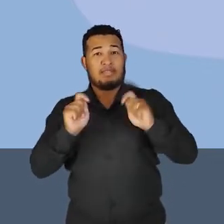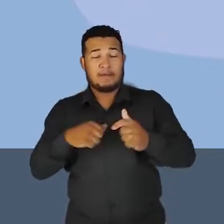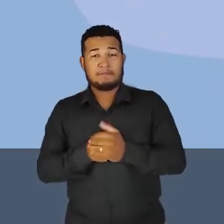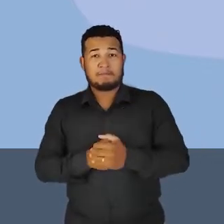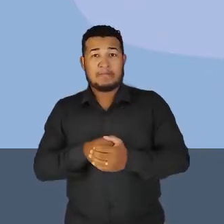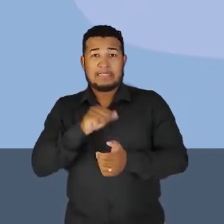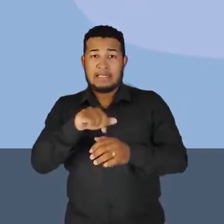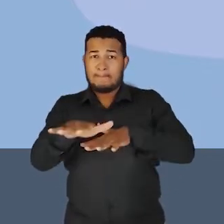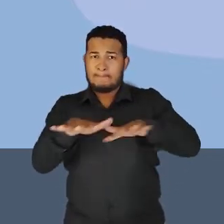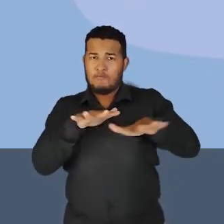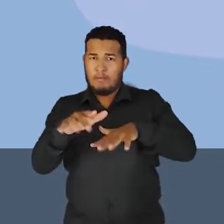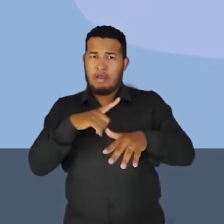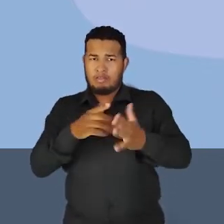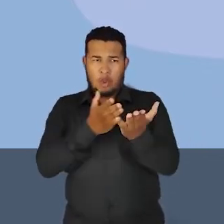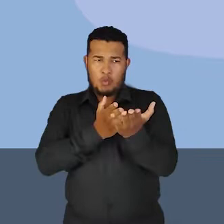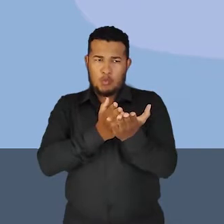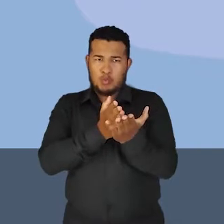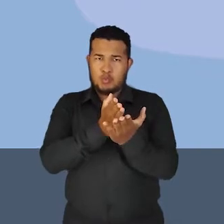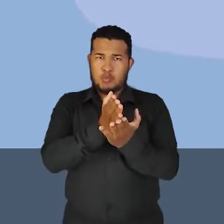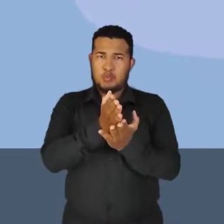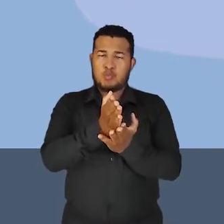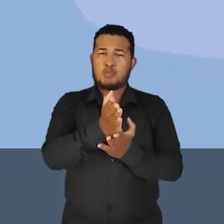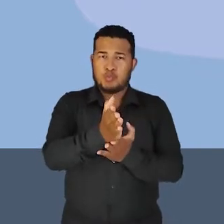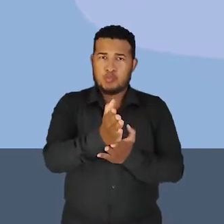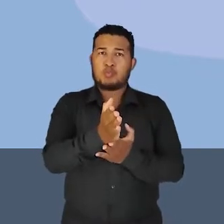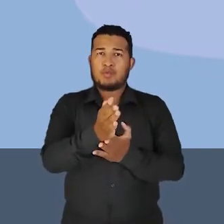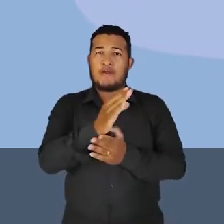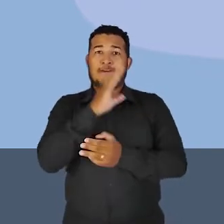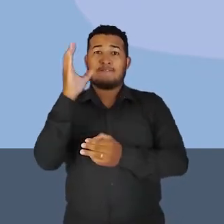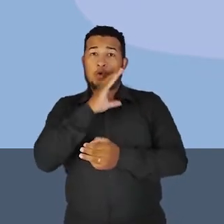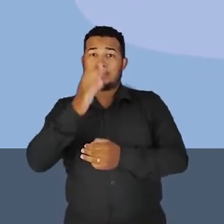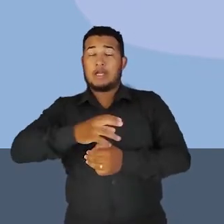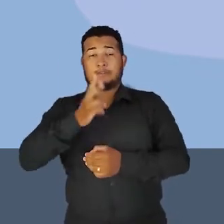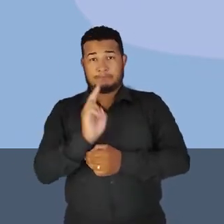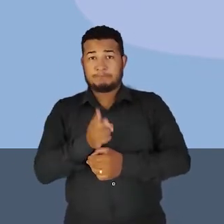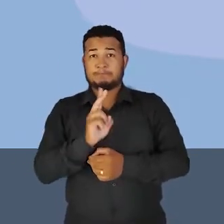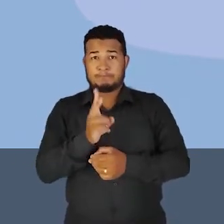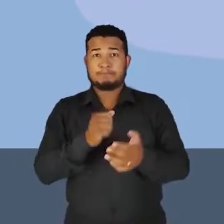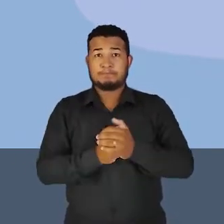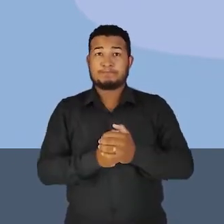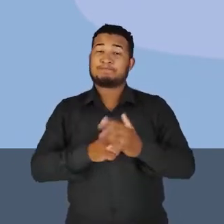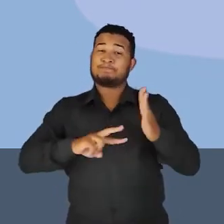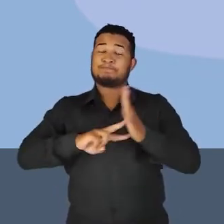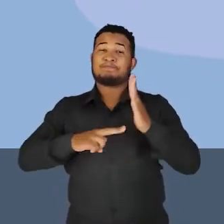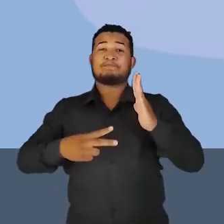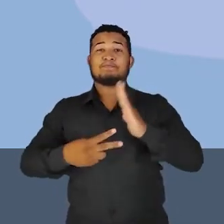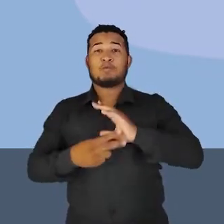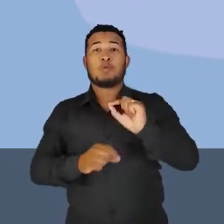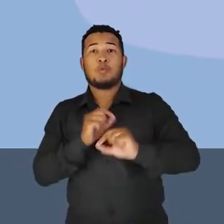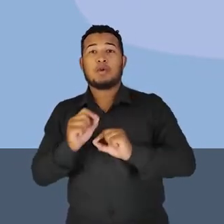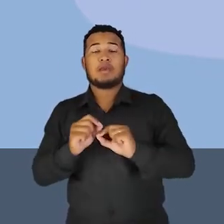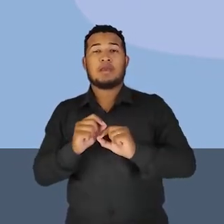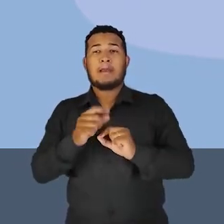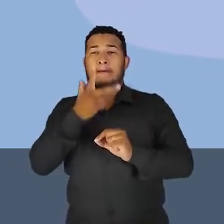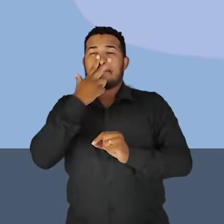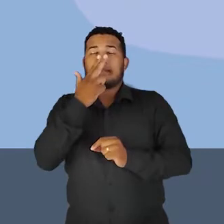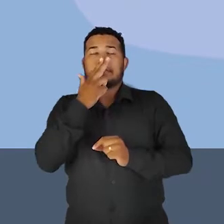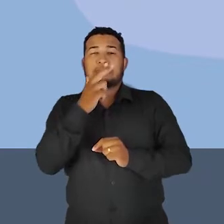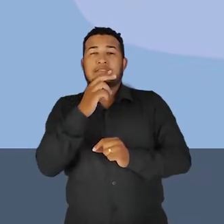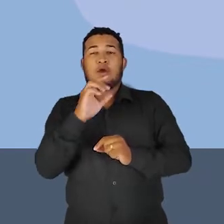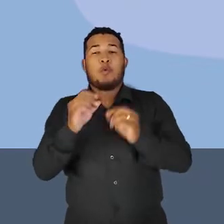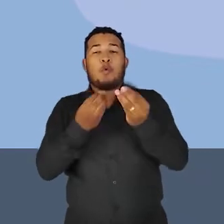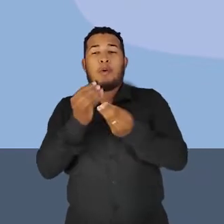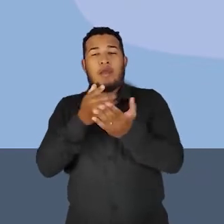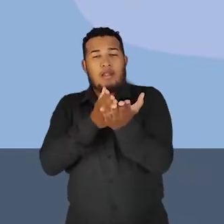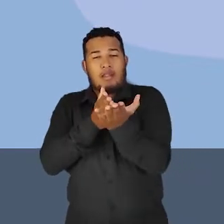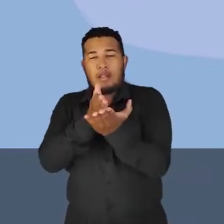linha reta com velocidade constante, ele vai abandonar a direção de